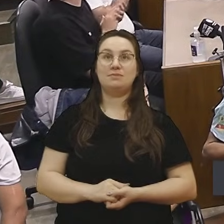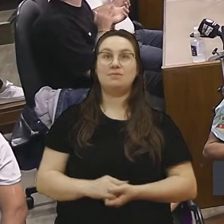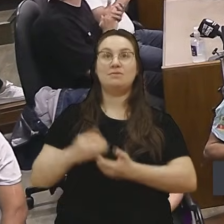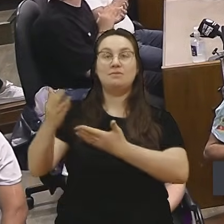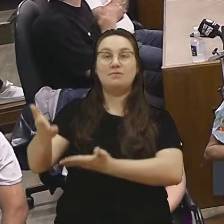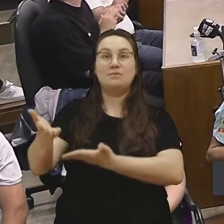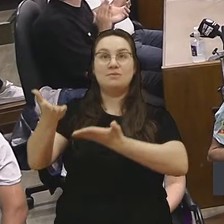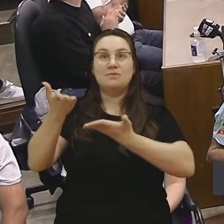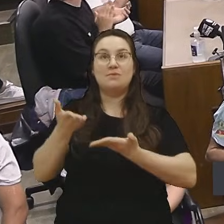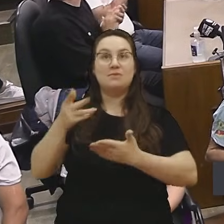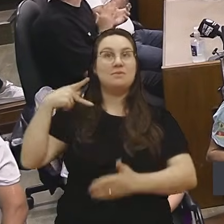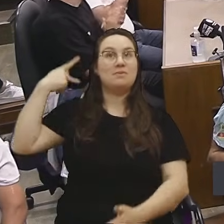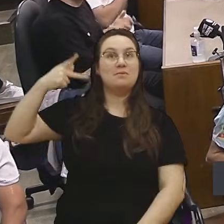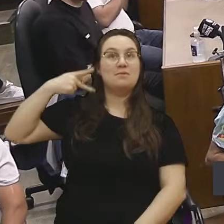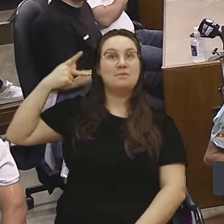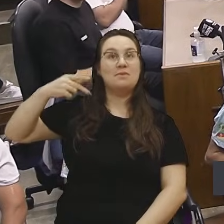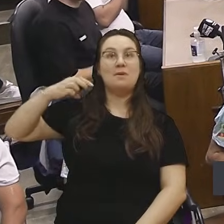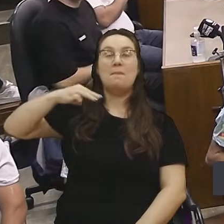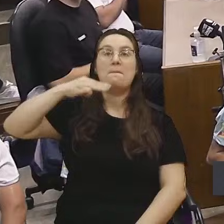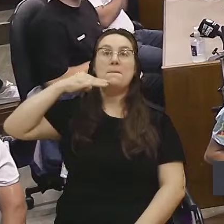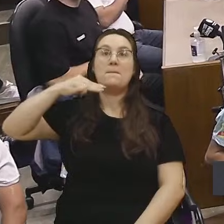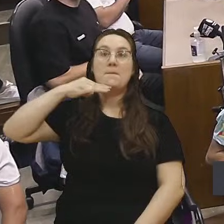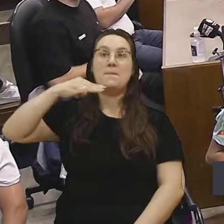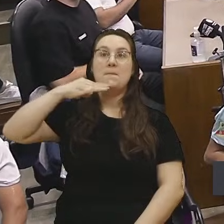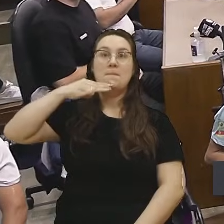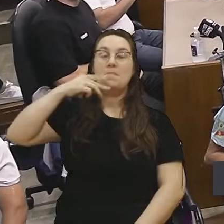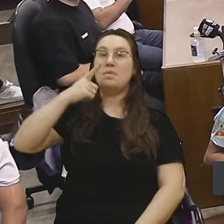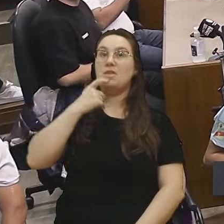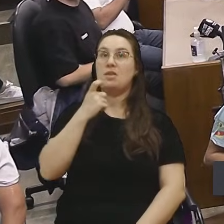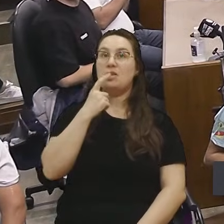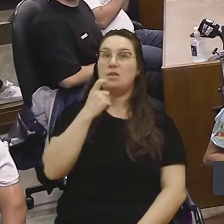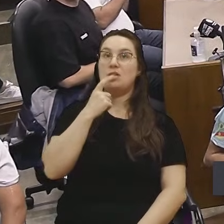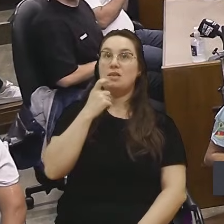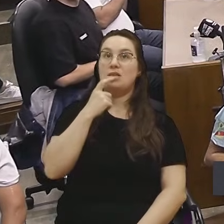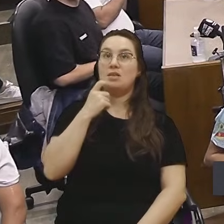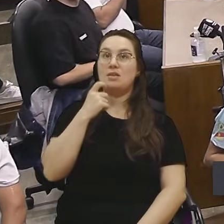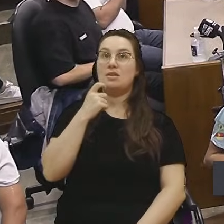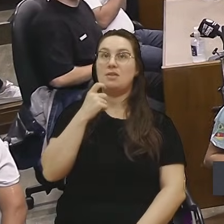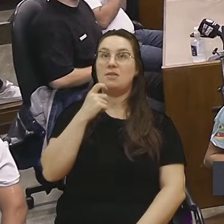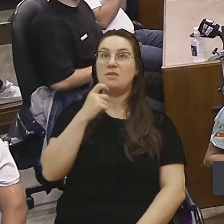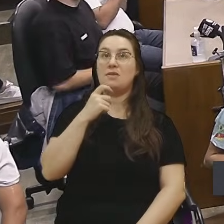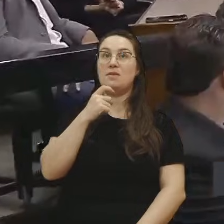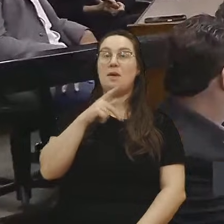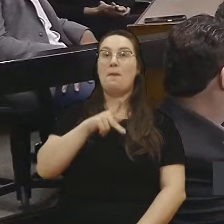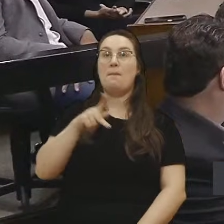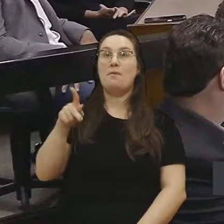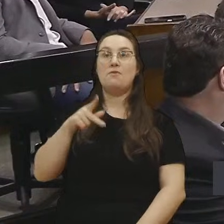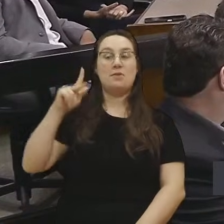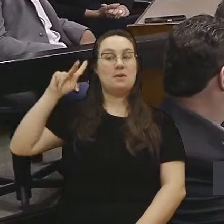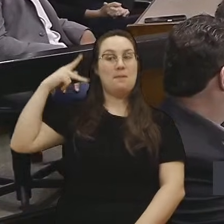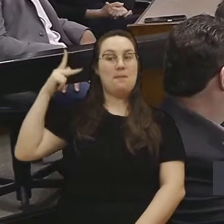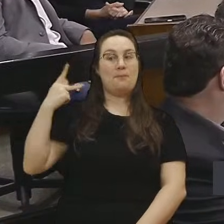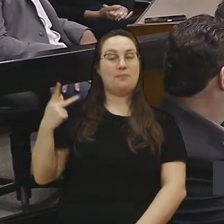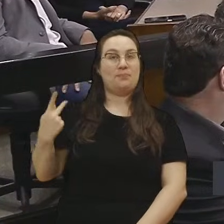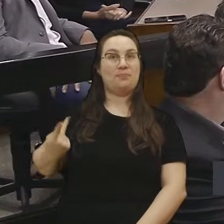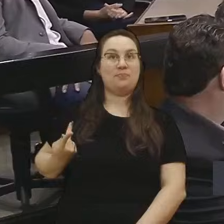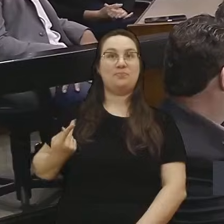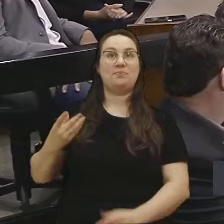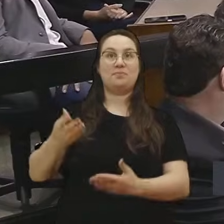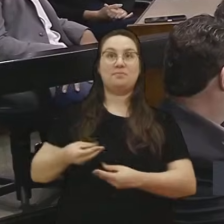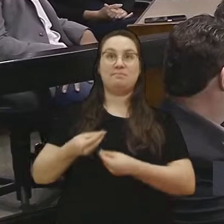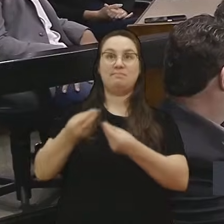Convido as vereadoras Marisol Santos, Rose Frigieri e a nossa patrona, professora Heloísa, para fazer a entrega